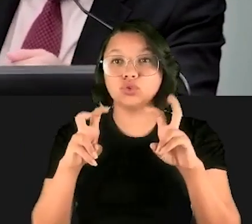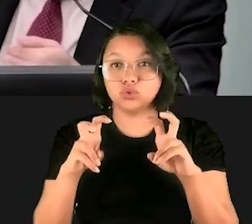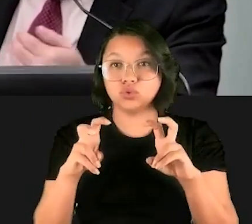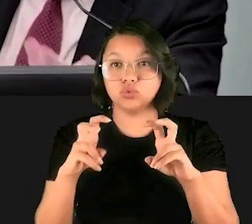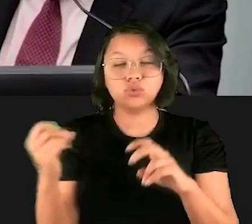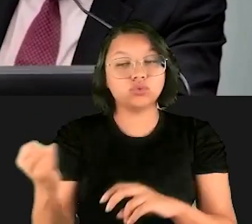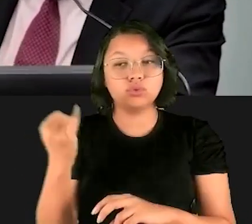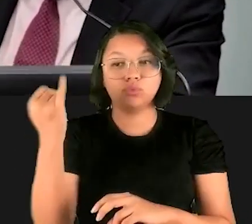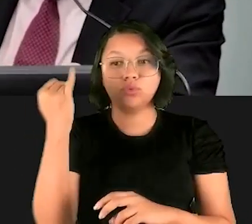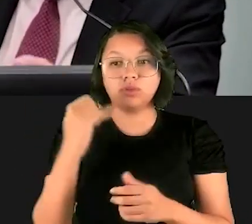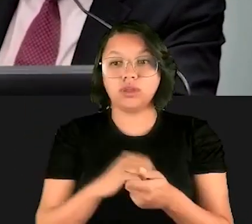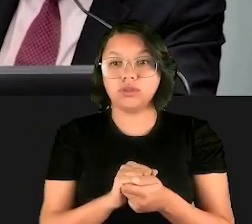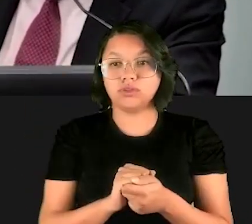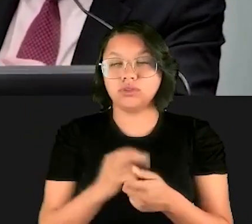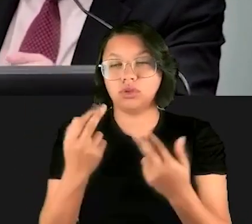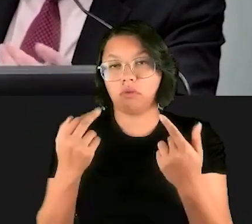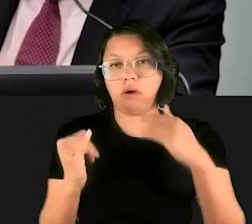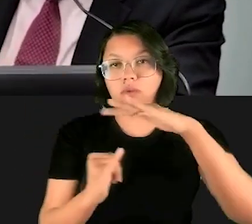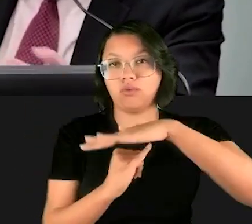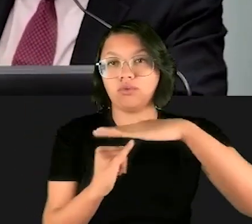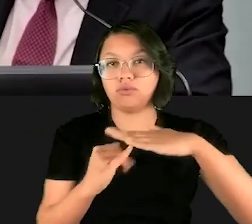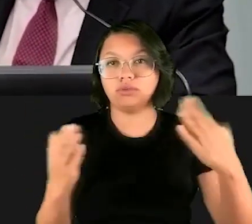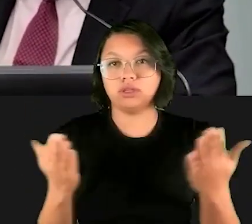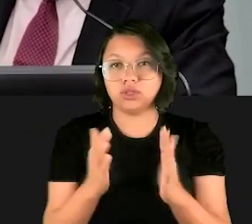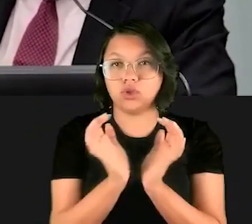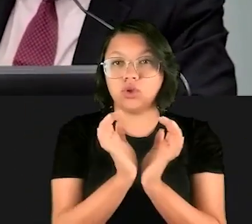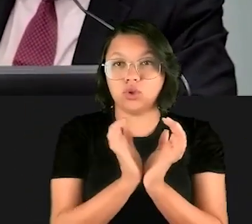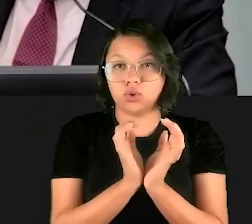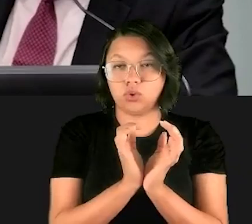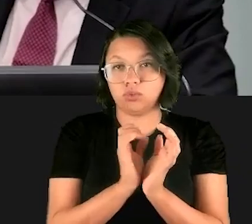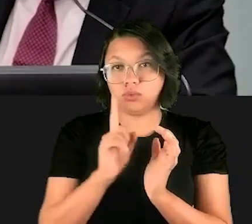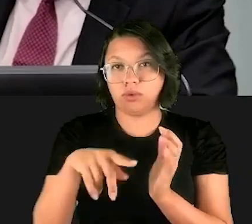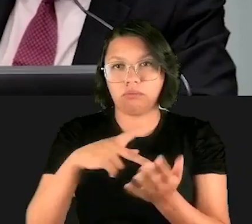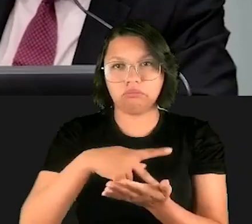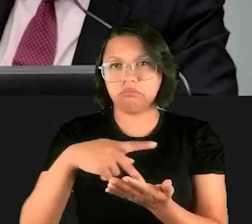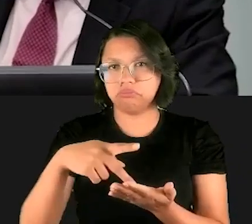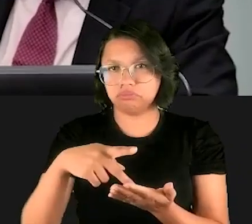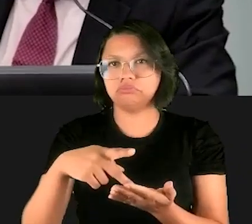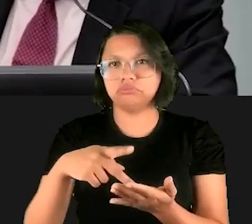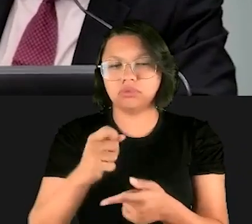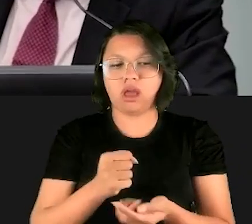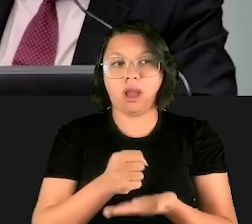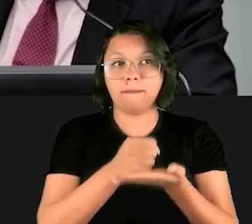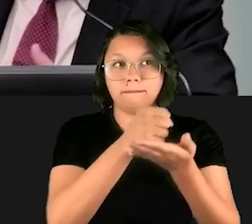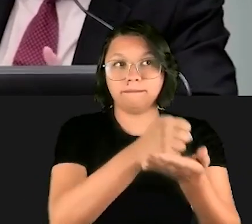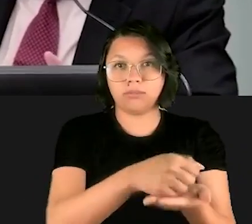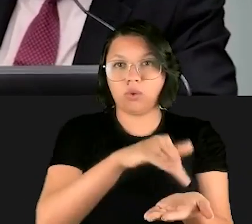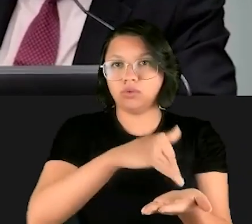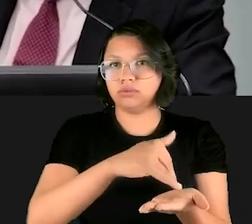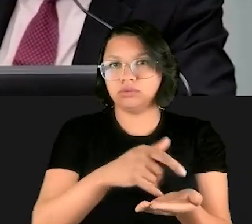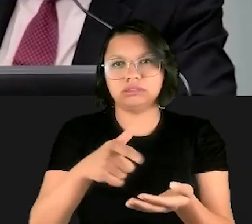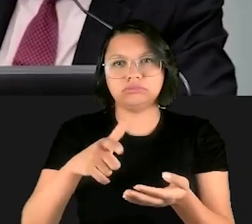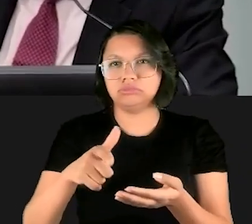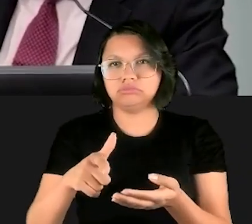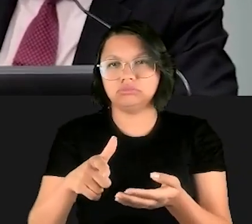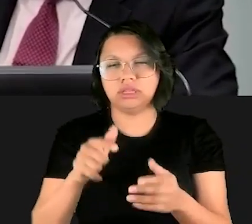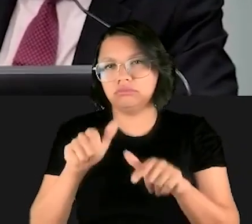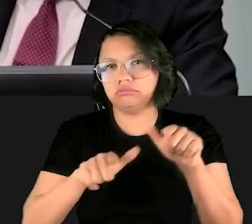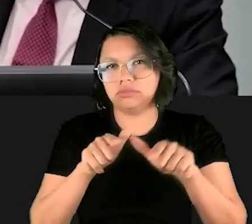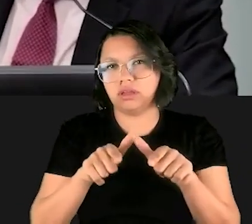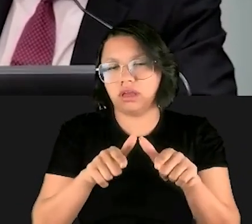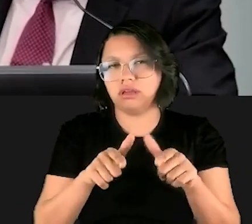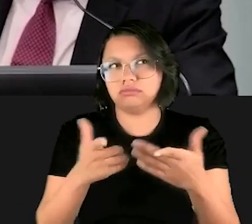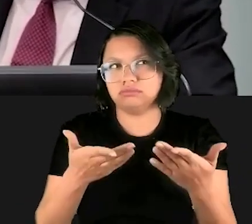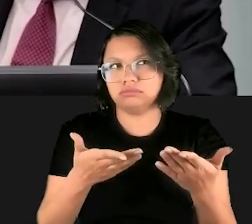instituições. Esse é um comitê puramente de apoio ao secretário, ele não tem nenhuma função